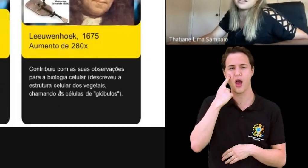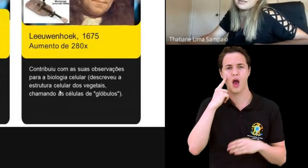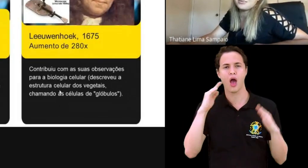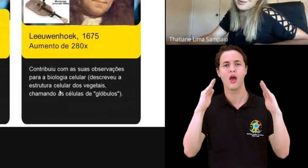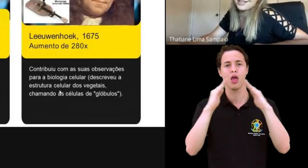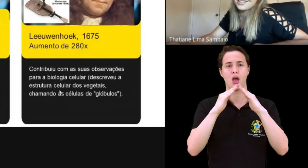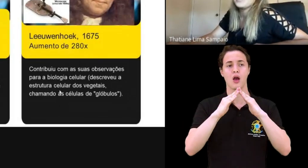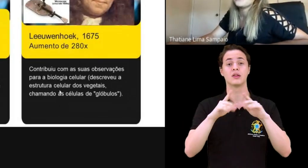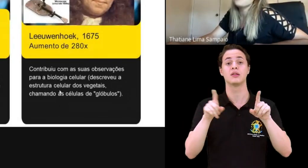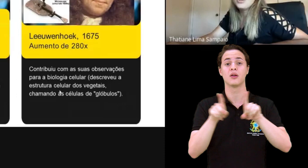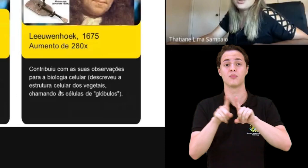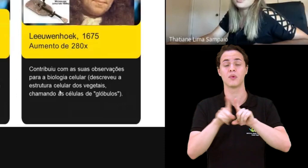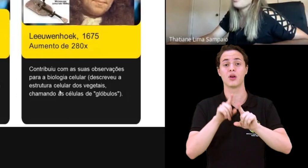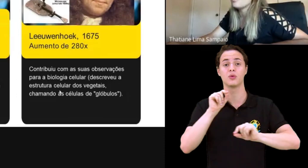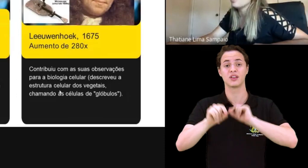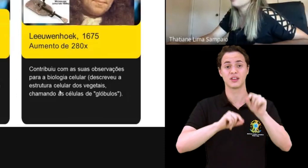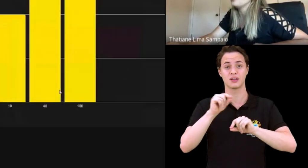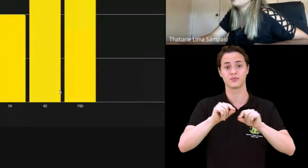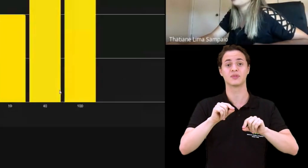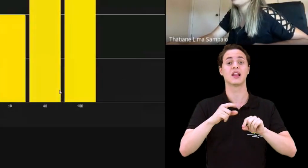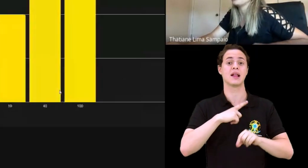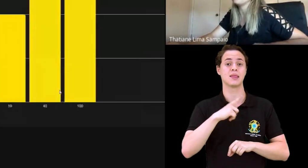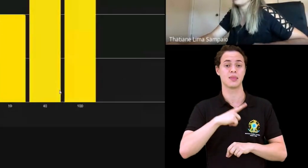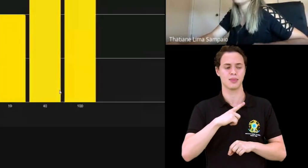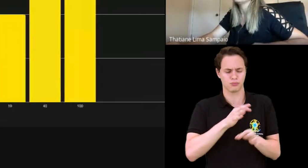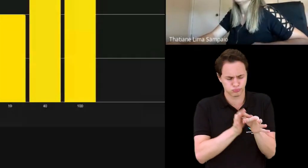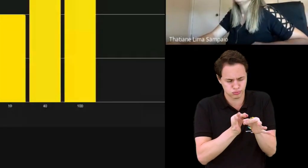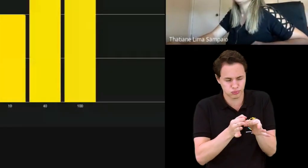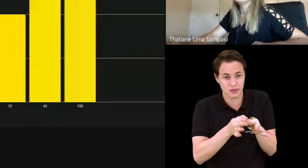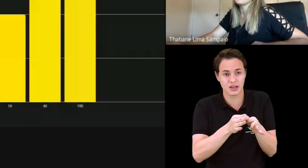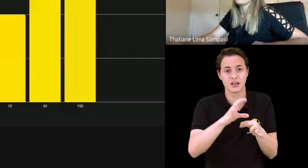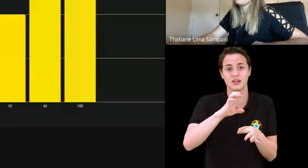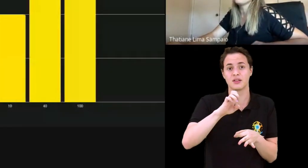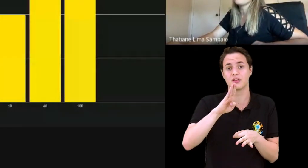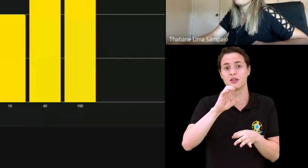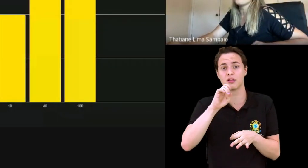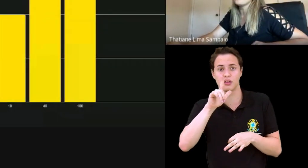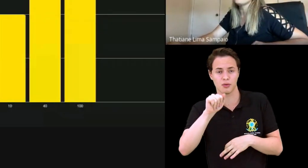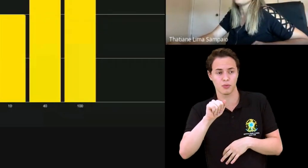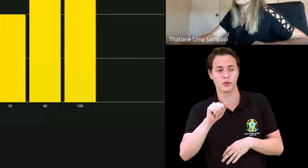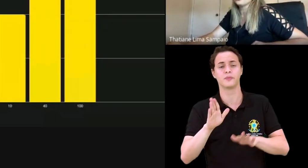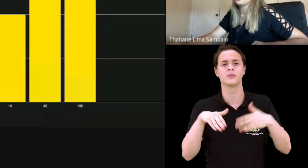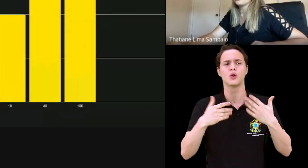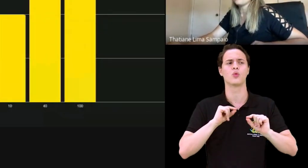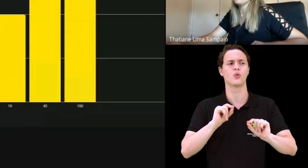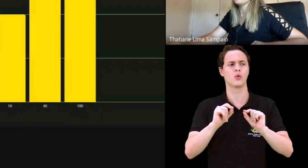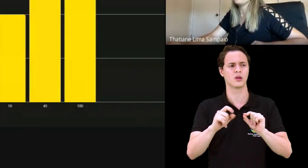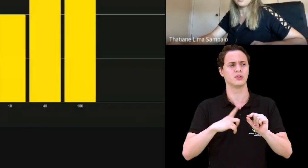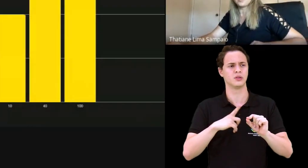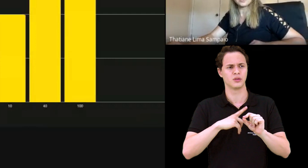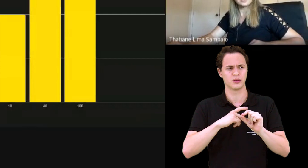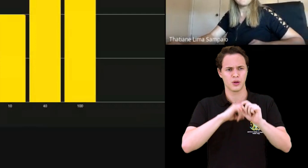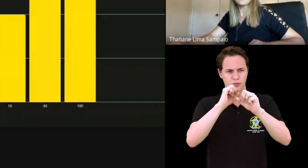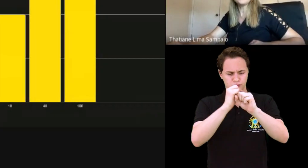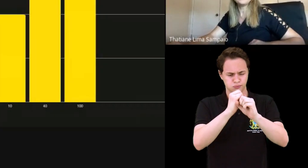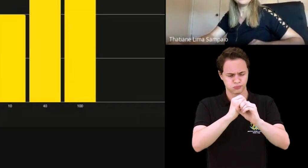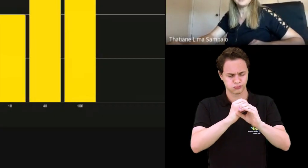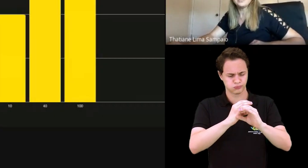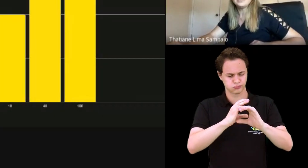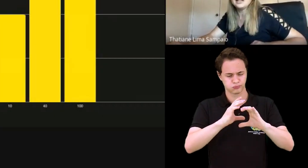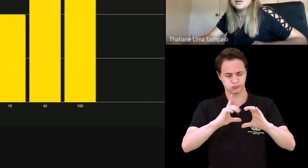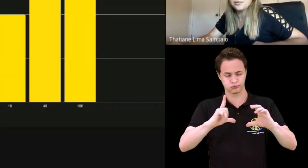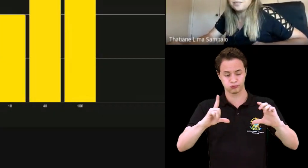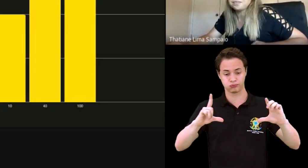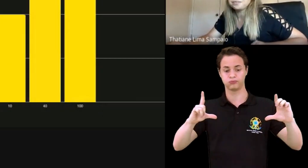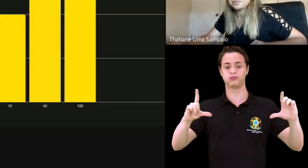célula da cebola, que é muito tranquilo de ser observado. Então, de acordo com o aumento da objetiva, pode-se